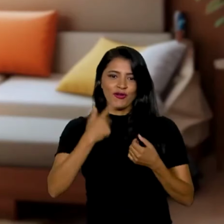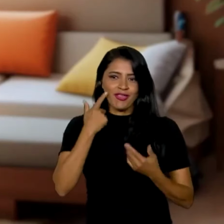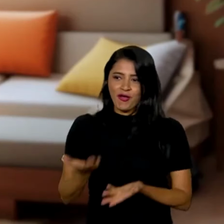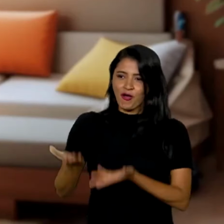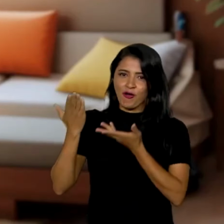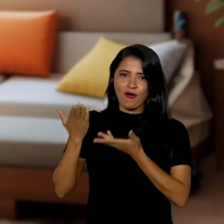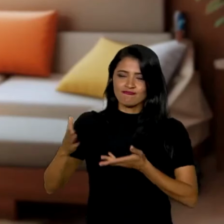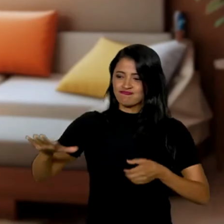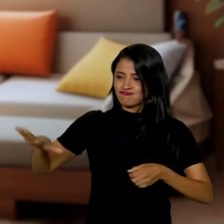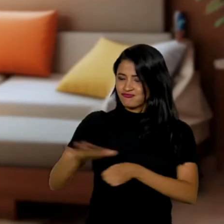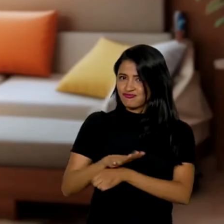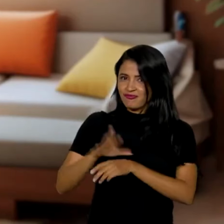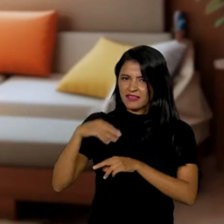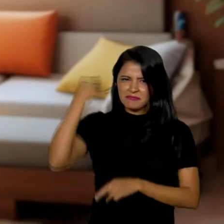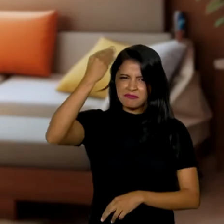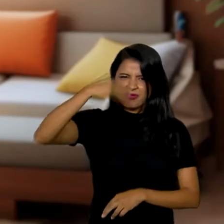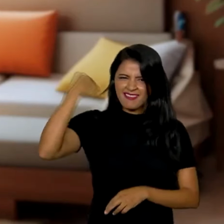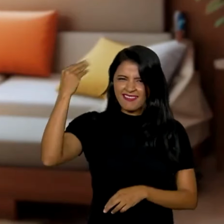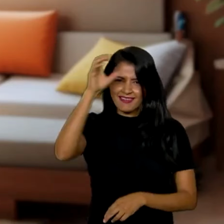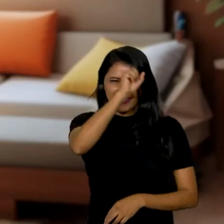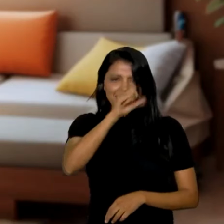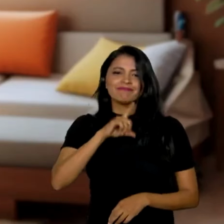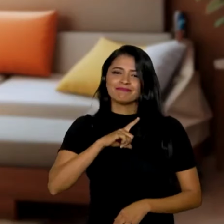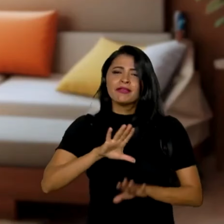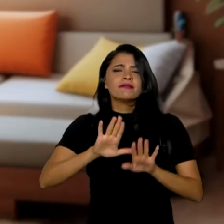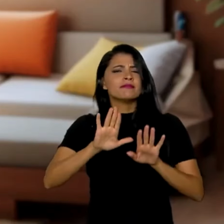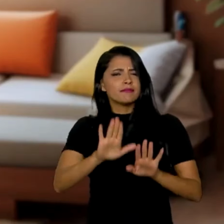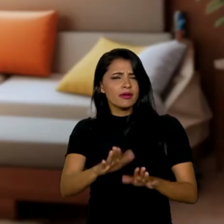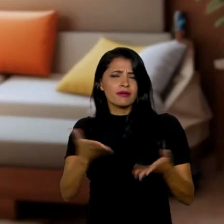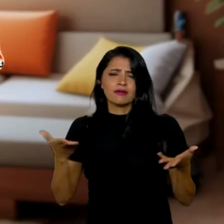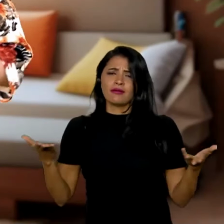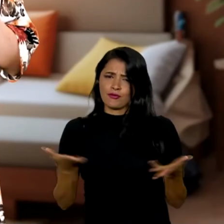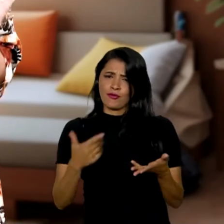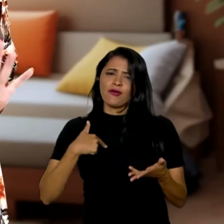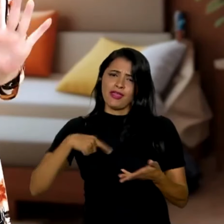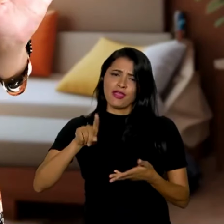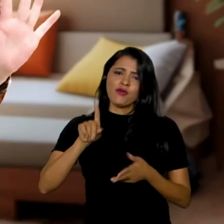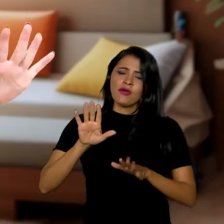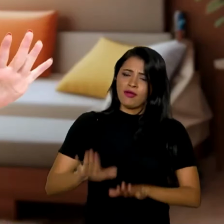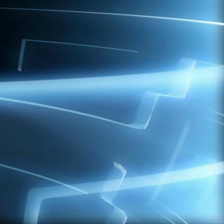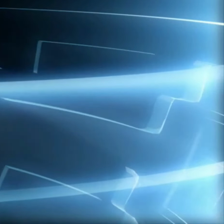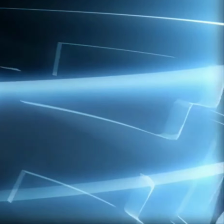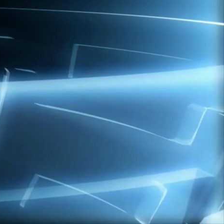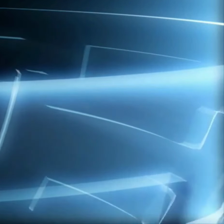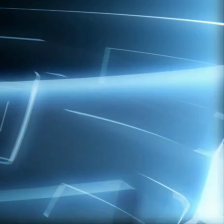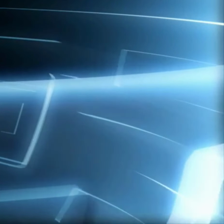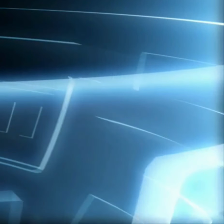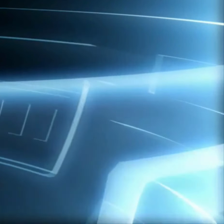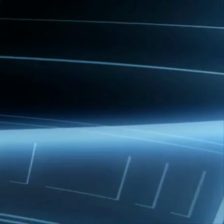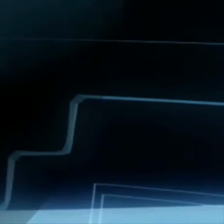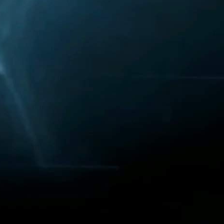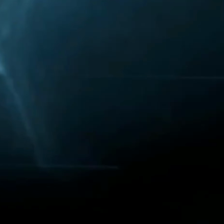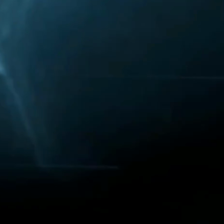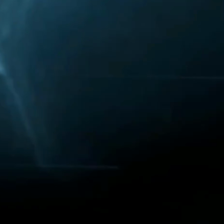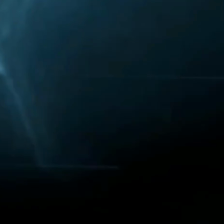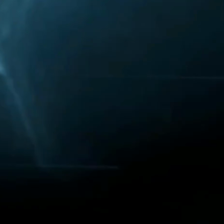com a mala cheia de experiências e aprendizados. Mas agora eu vou descansar um pouquinho.